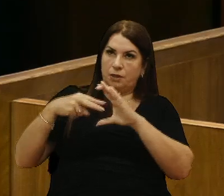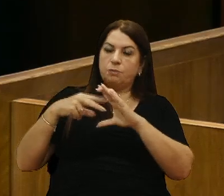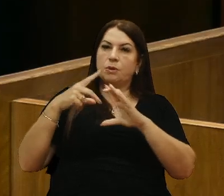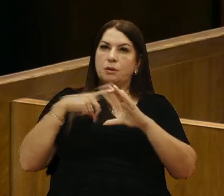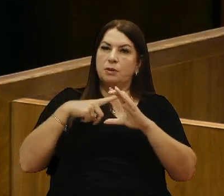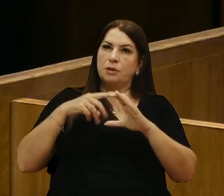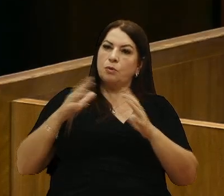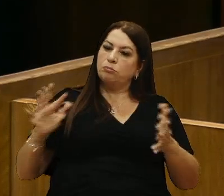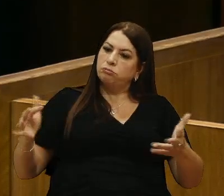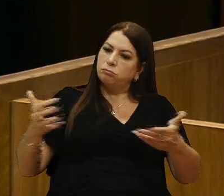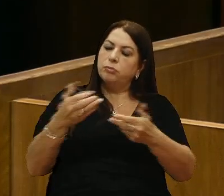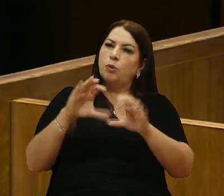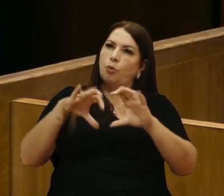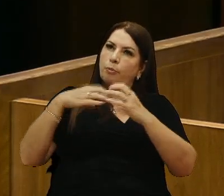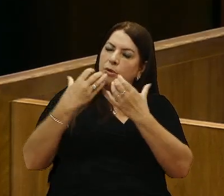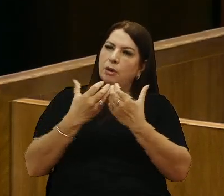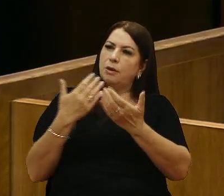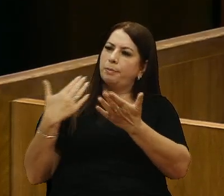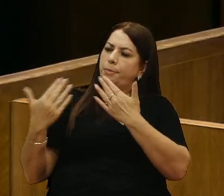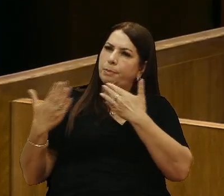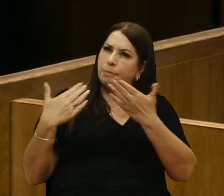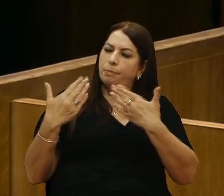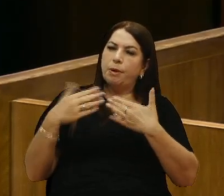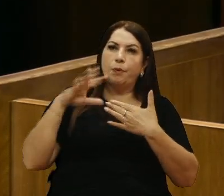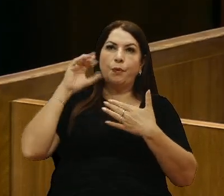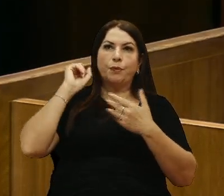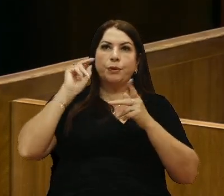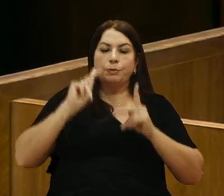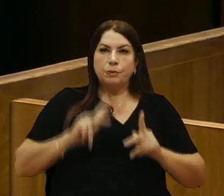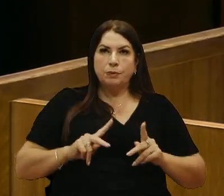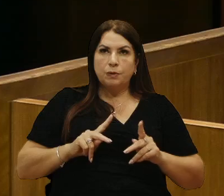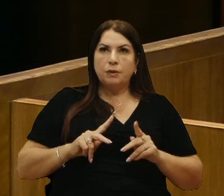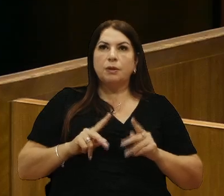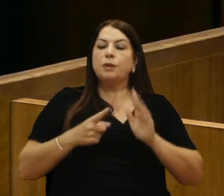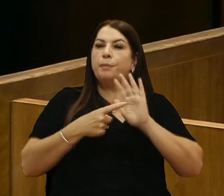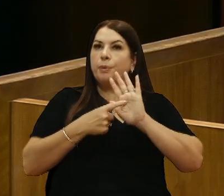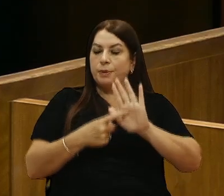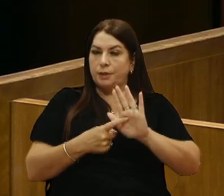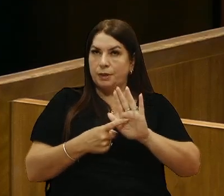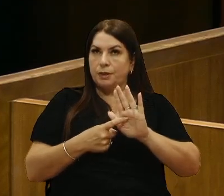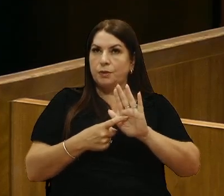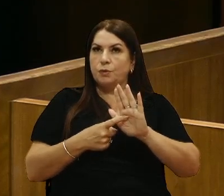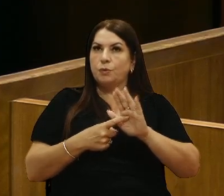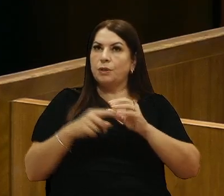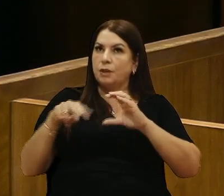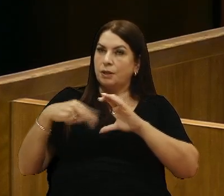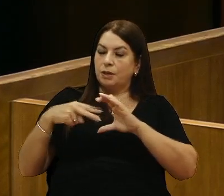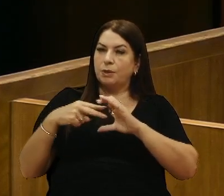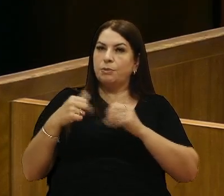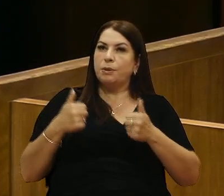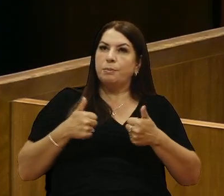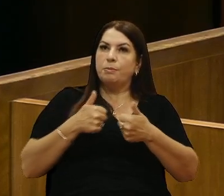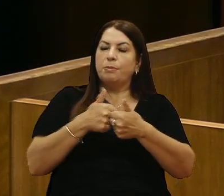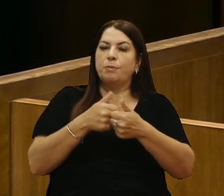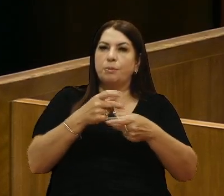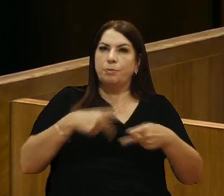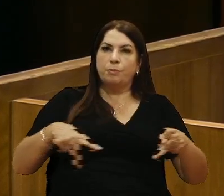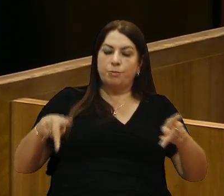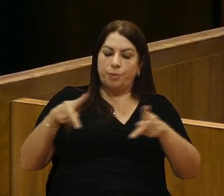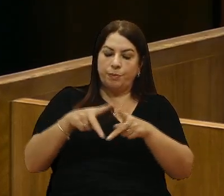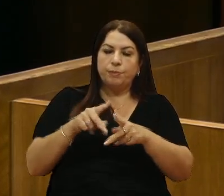recebendo a comunidade, dialogando, ouvindo as pessoas e mostrando que o Legislativo está próximo da